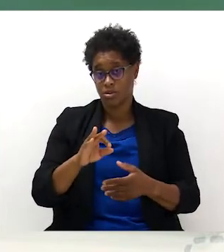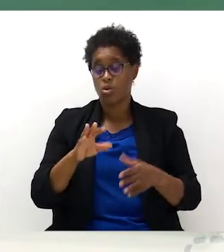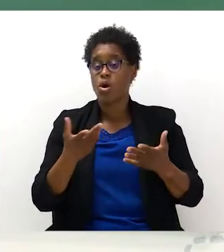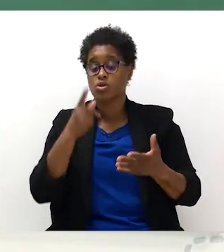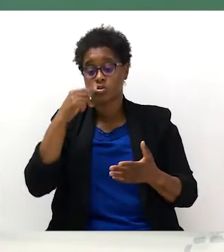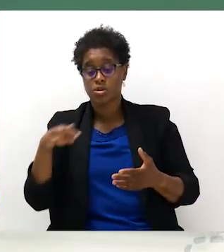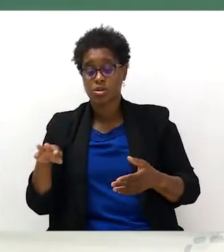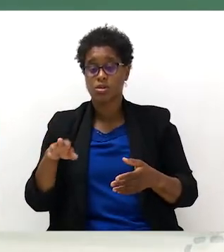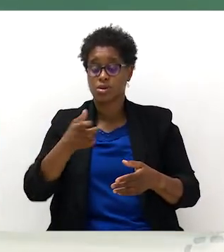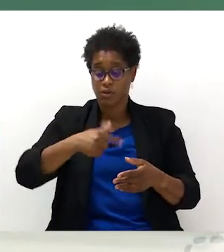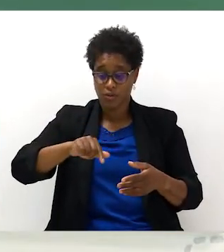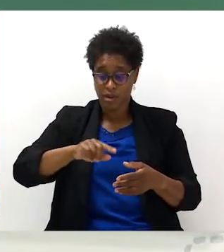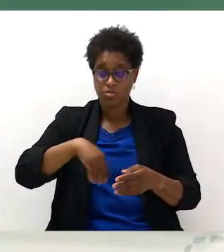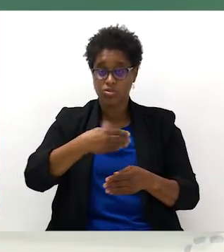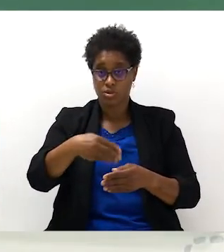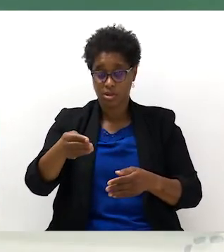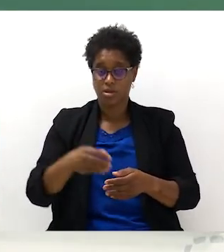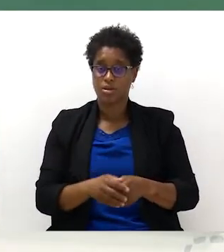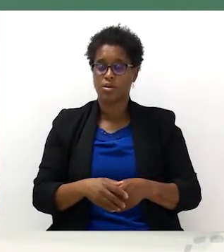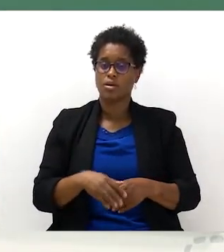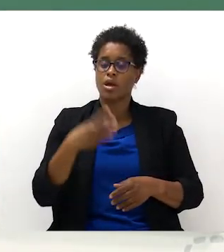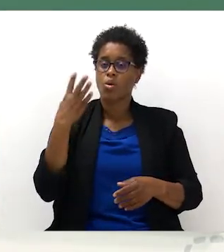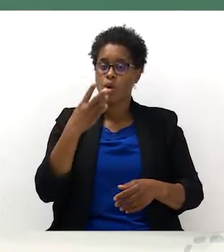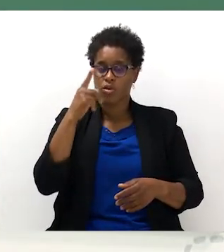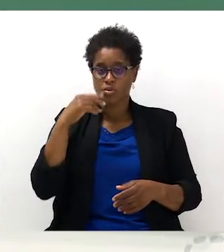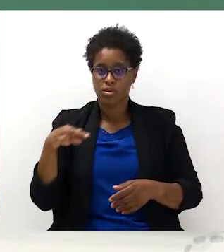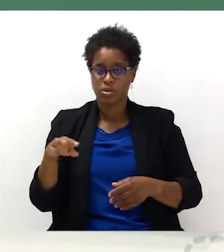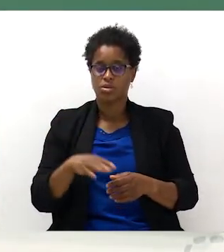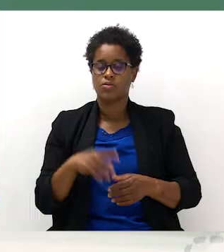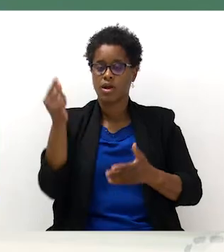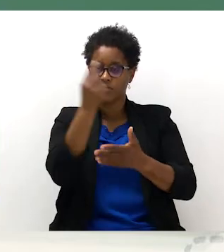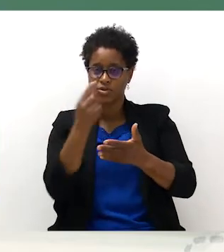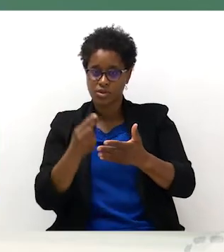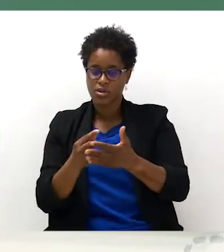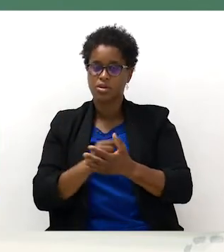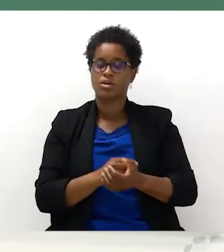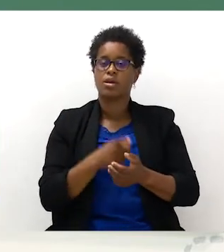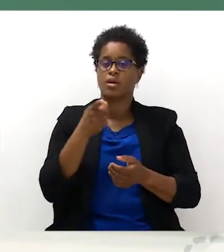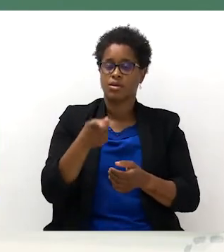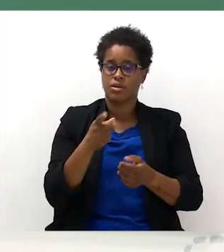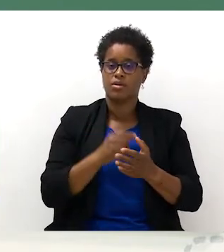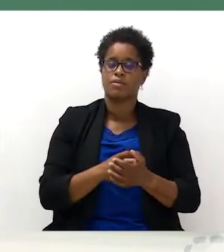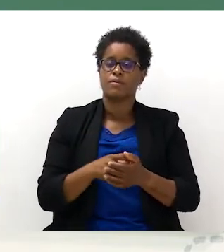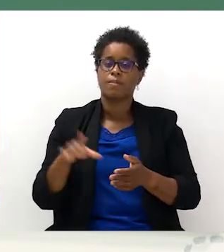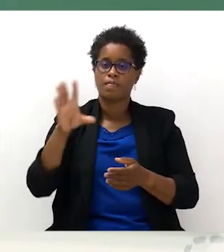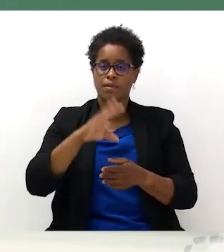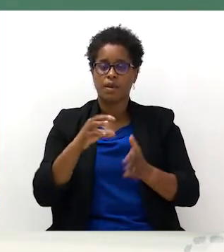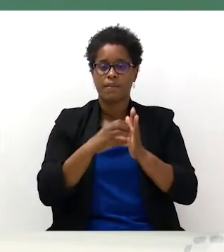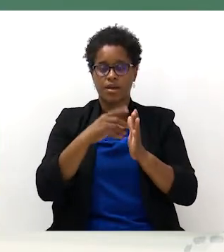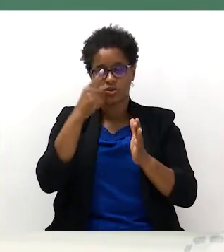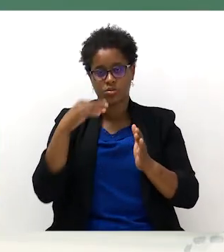quantos meninos que vamos distribuir? A 4 meninos. Vamos desenhar aqui mais um